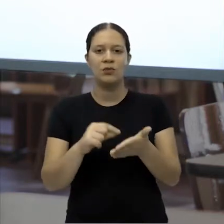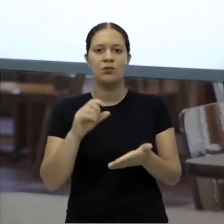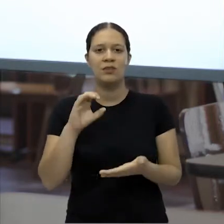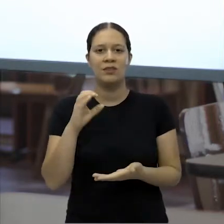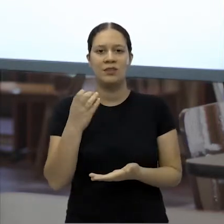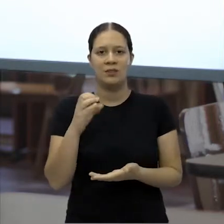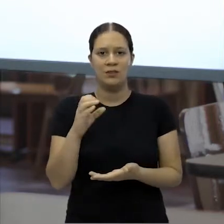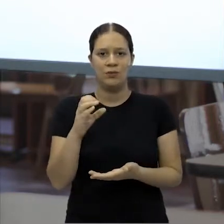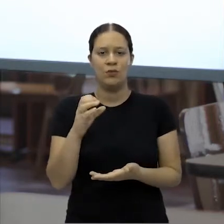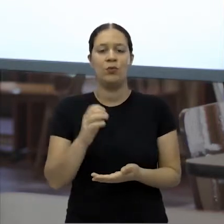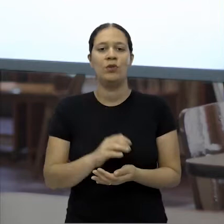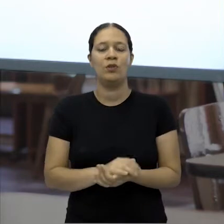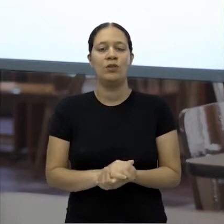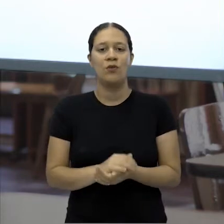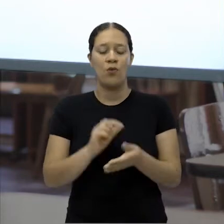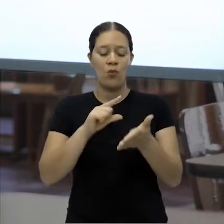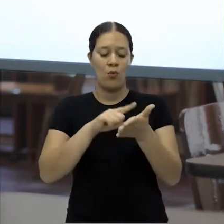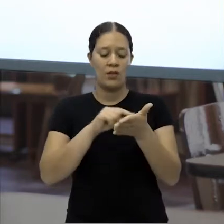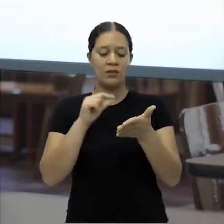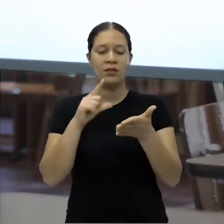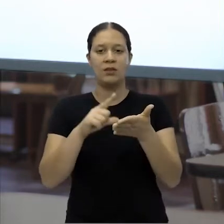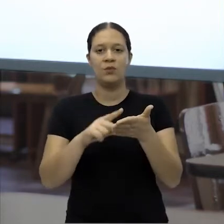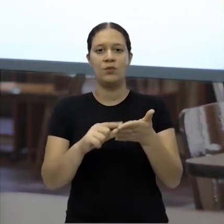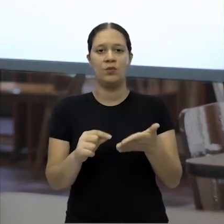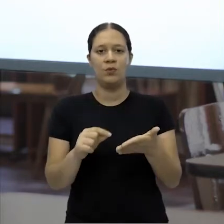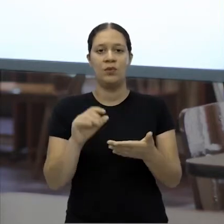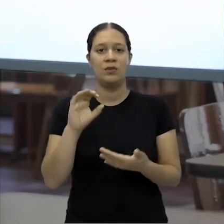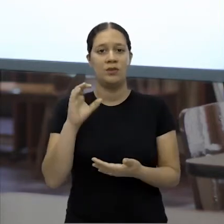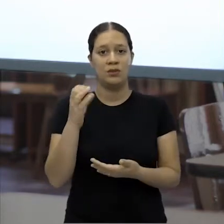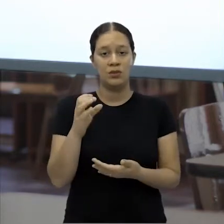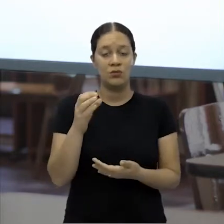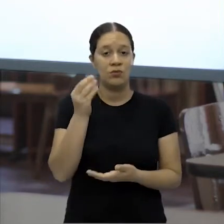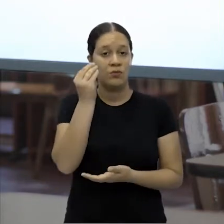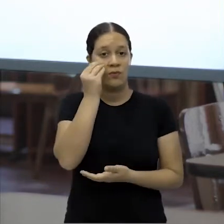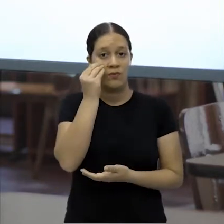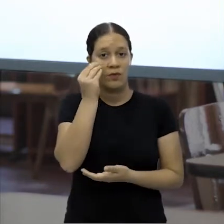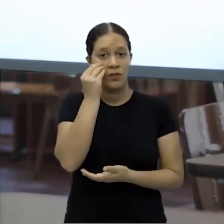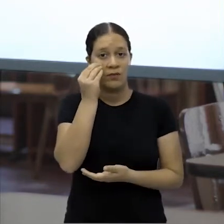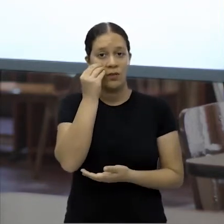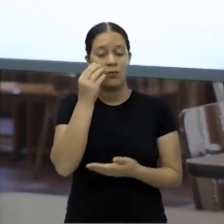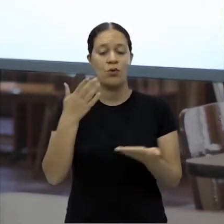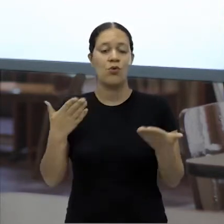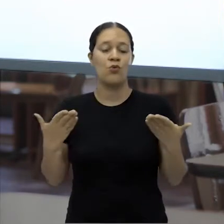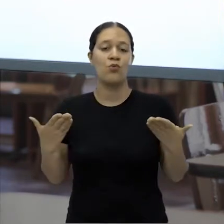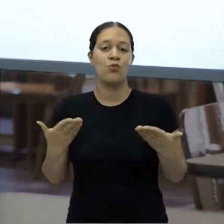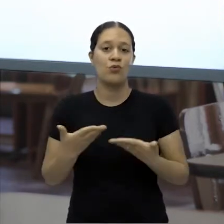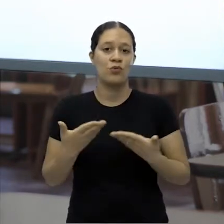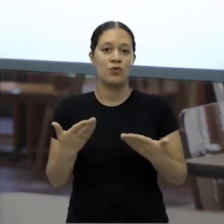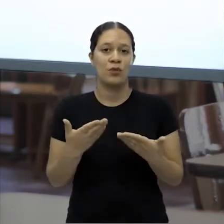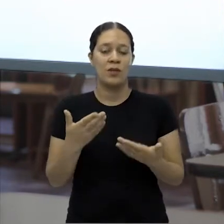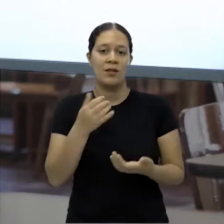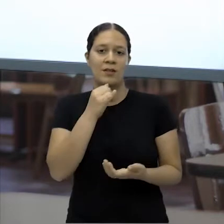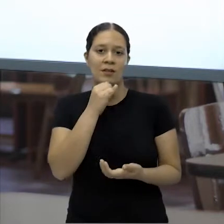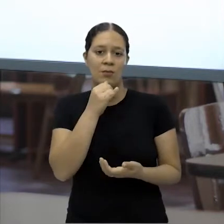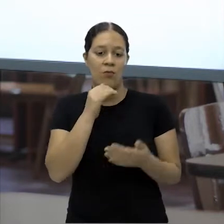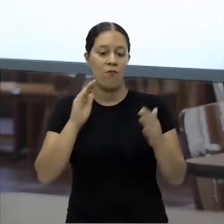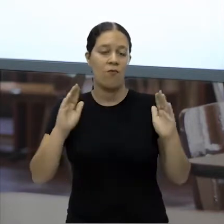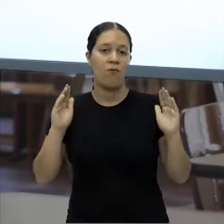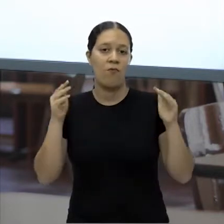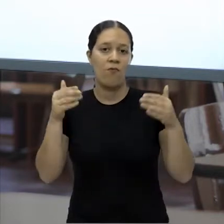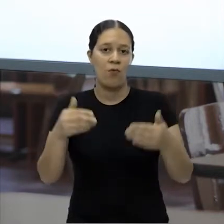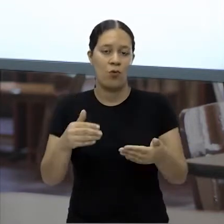artigo científico. O artigo científico nós não vamos ver aqui hoje. Vamos ver até um exemplo, mas não é o nosso